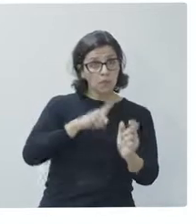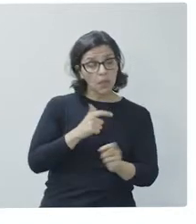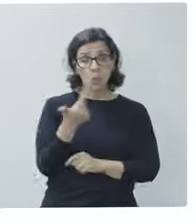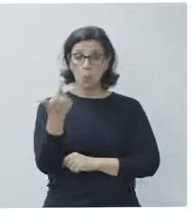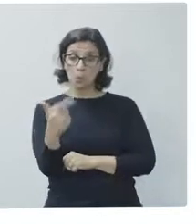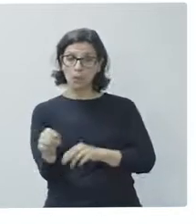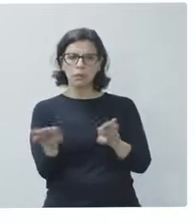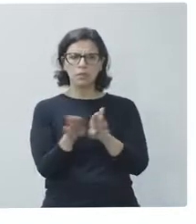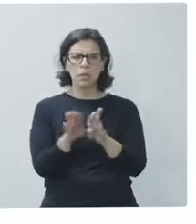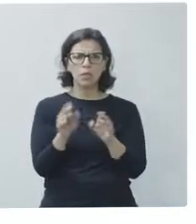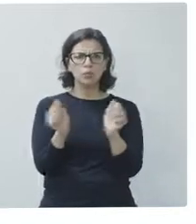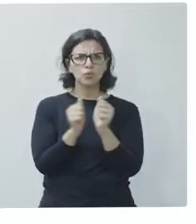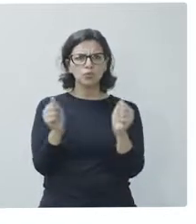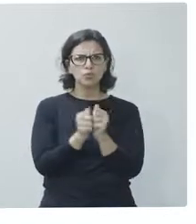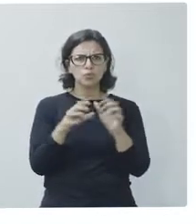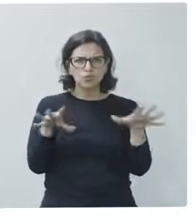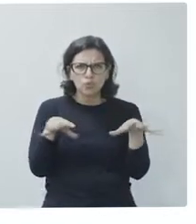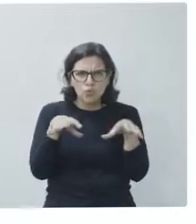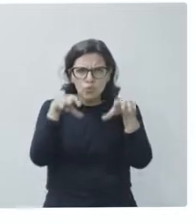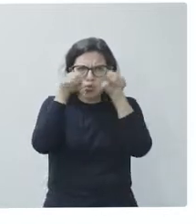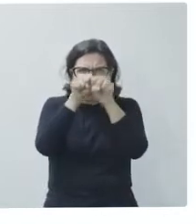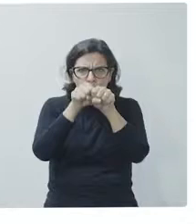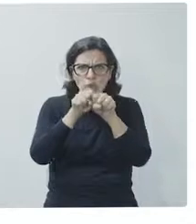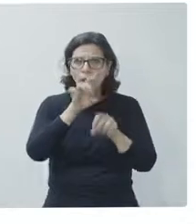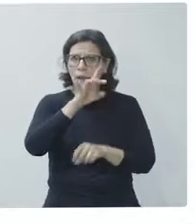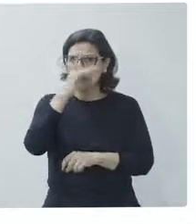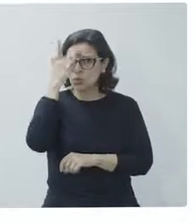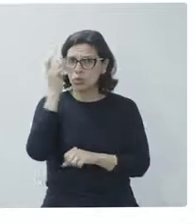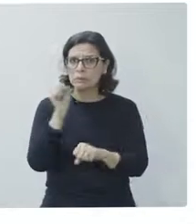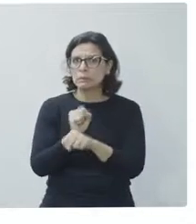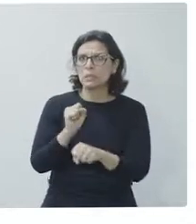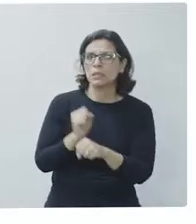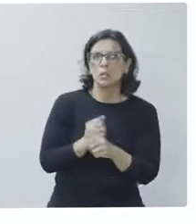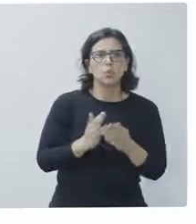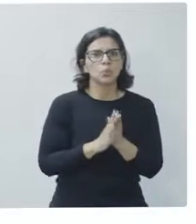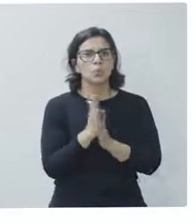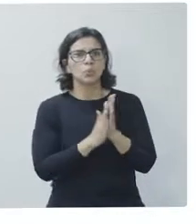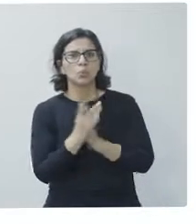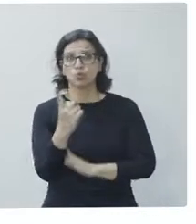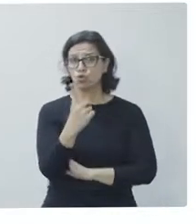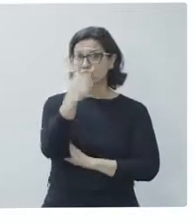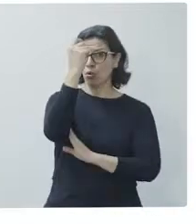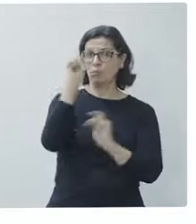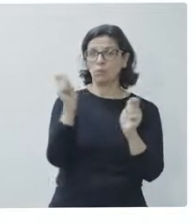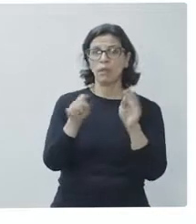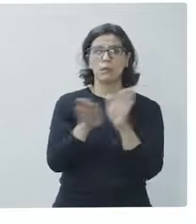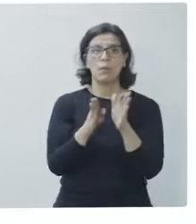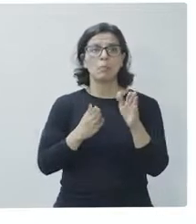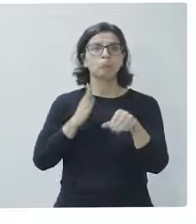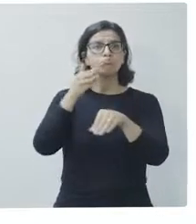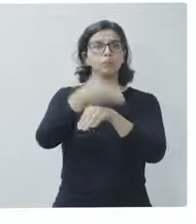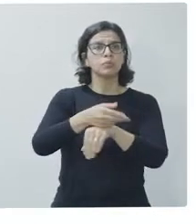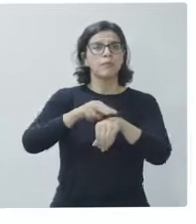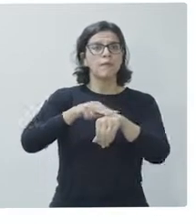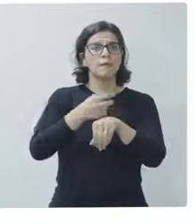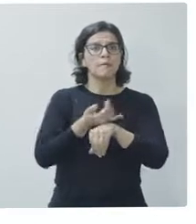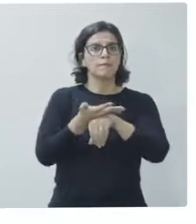mágicos, reuniam-se no escuro, cada qual na esperança de ser o escolhido para entrar no